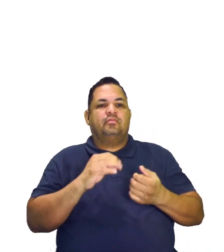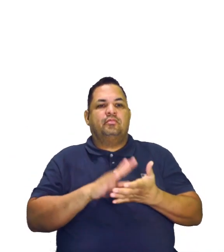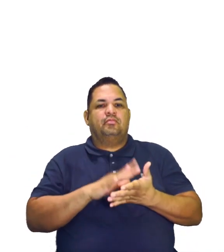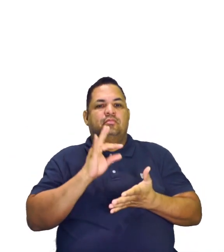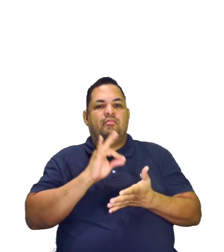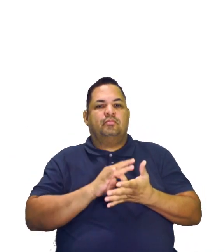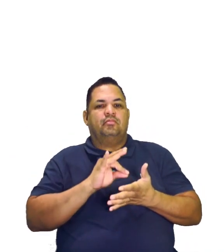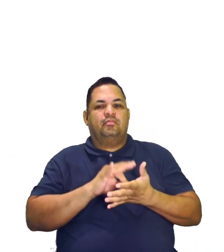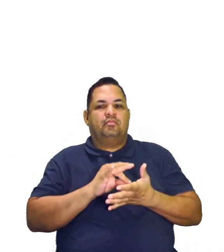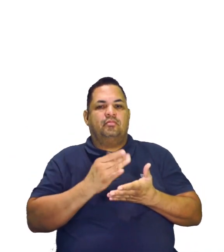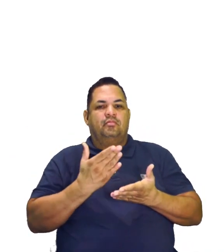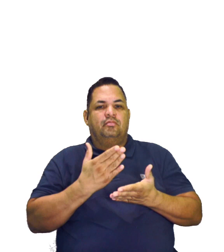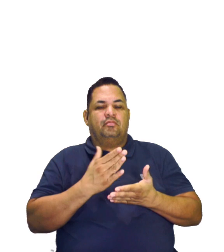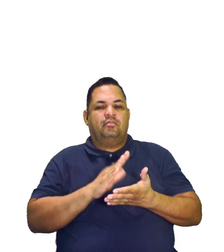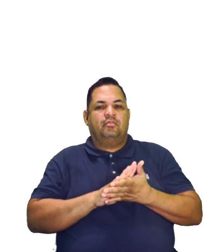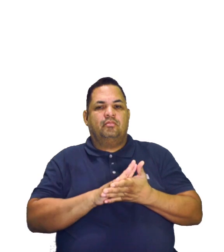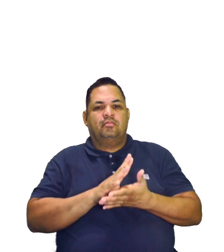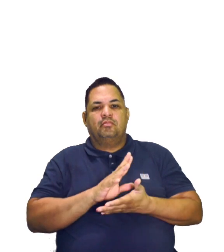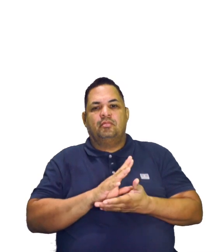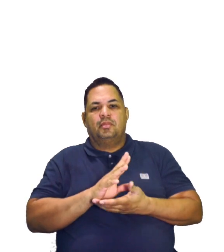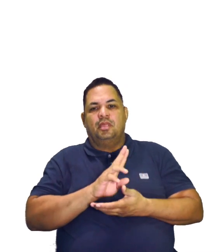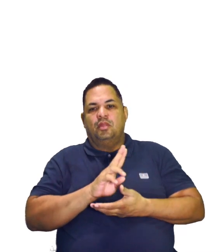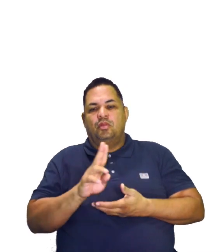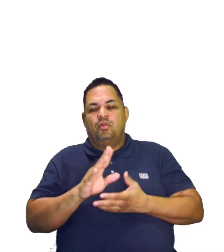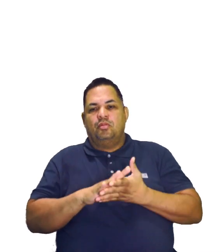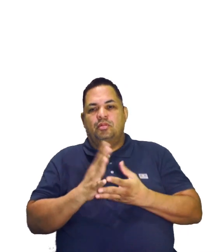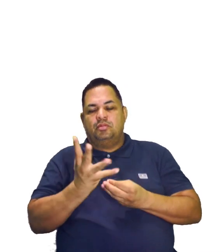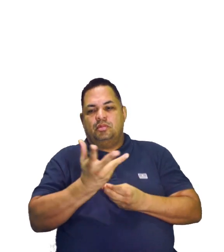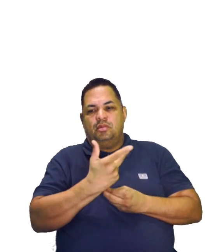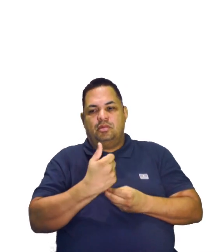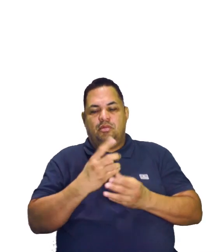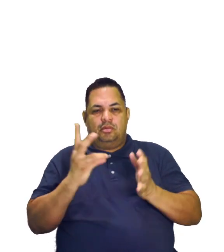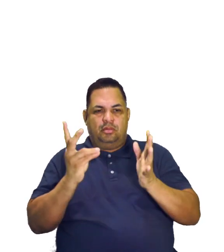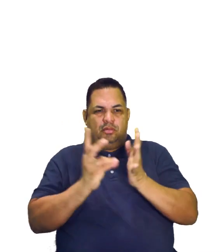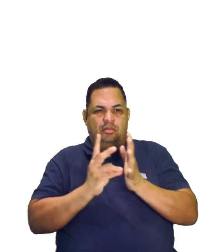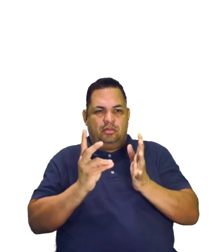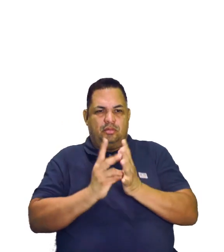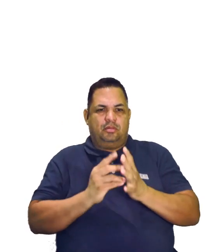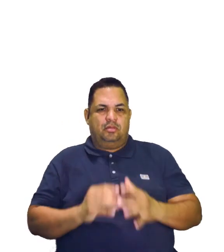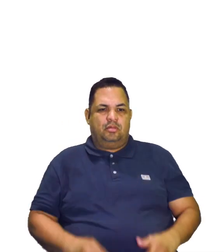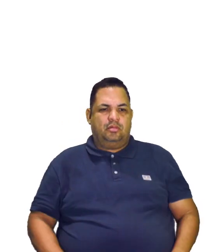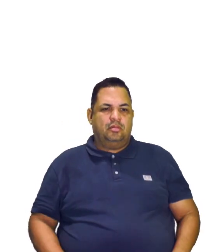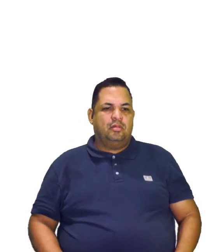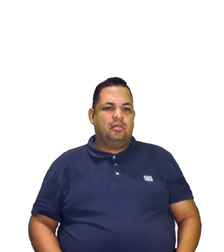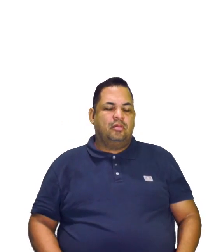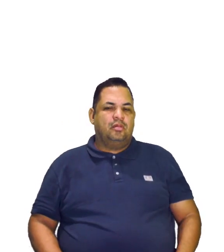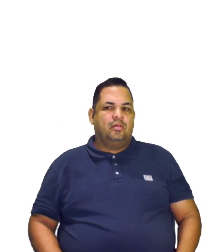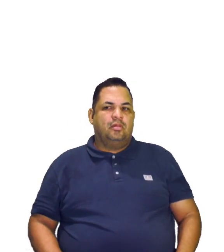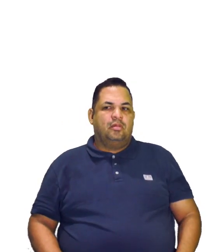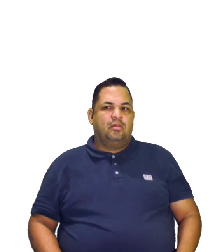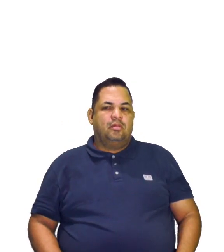Podemos afirmar o que chamamos de arte indígena? Que é